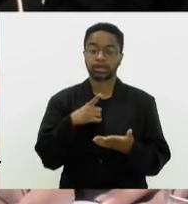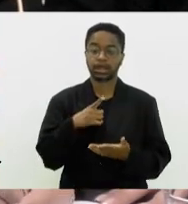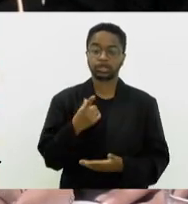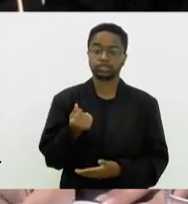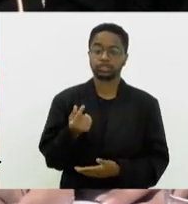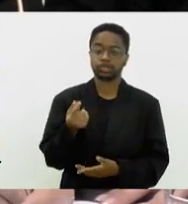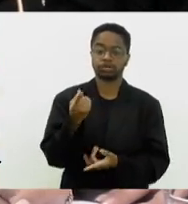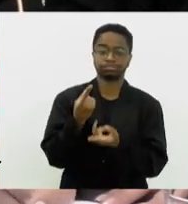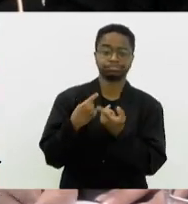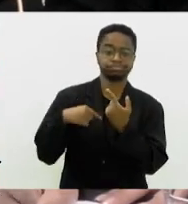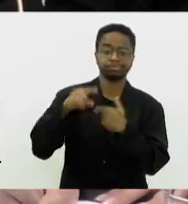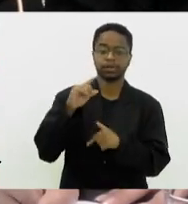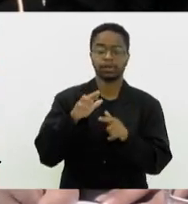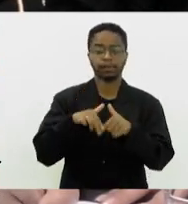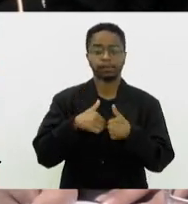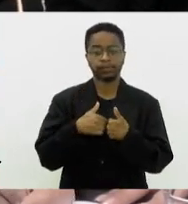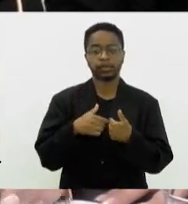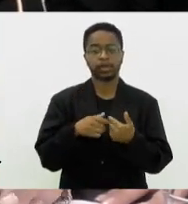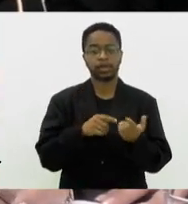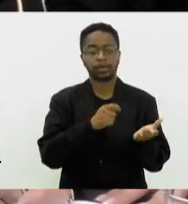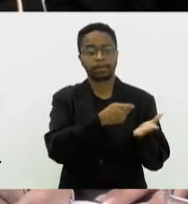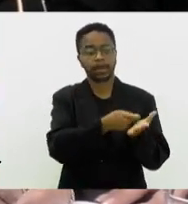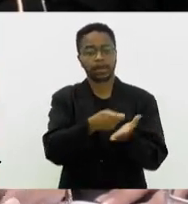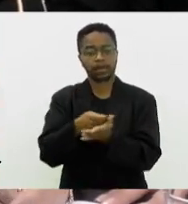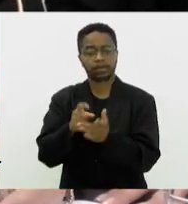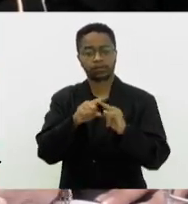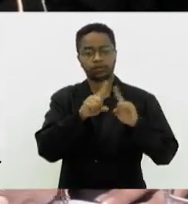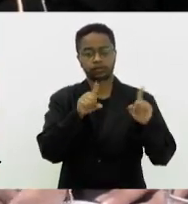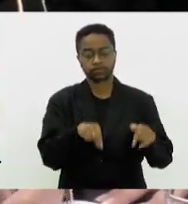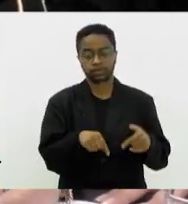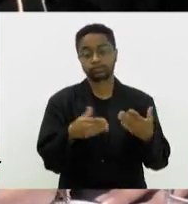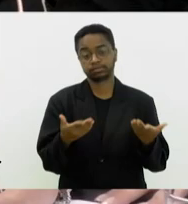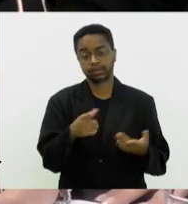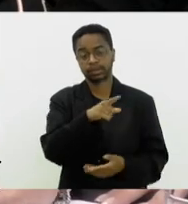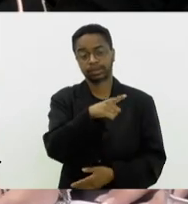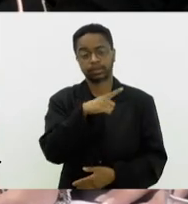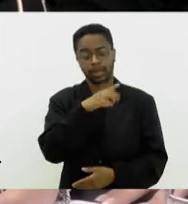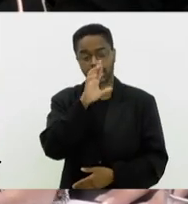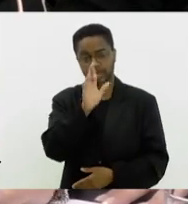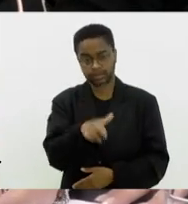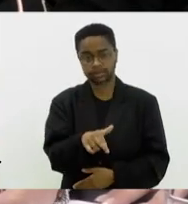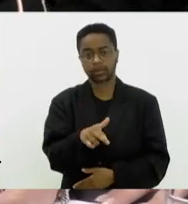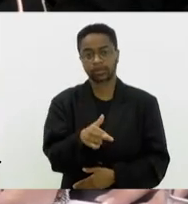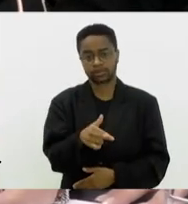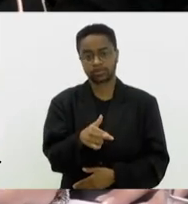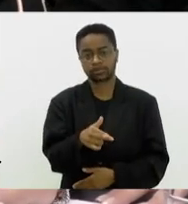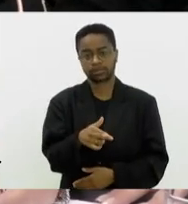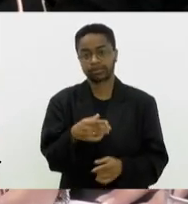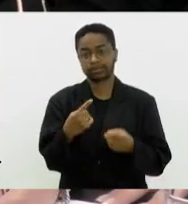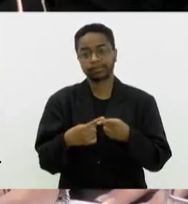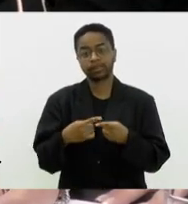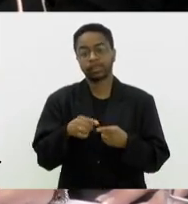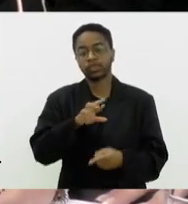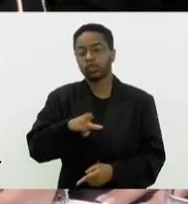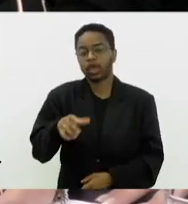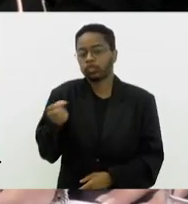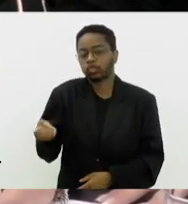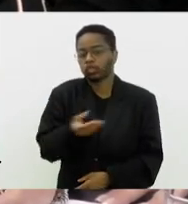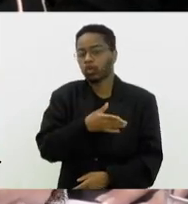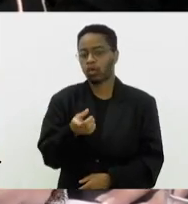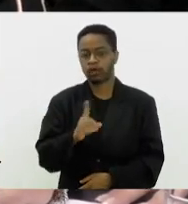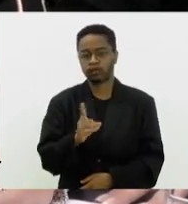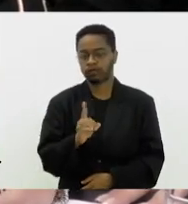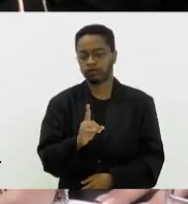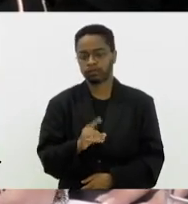a partir da folha de pagamento dos servidores. Vossa Excelência tem razão. Não é necessariamente uma coisa nova,